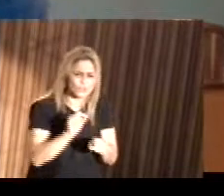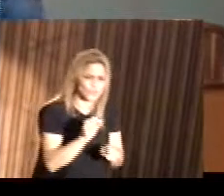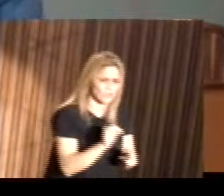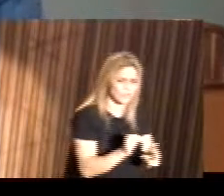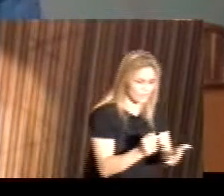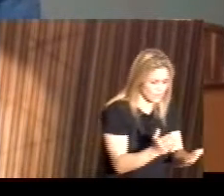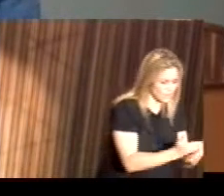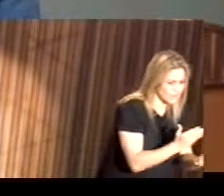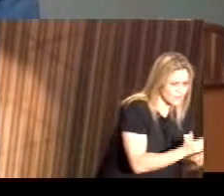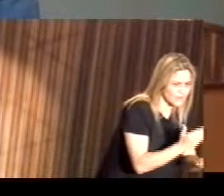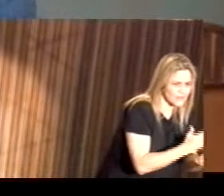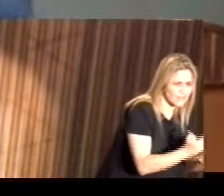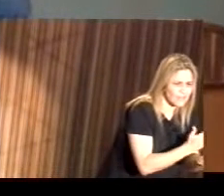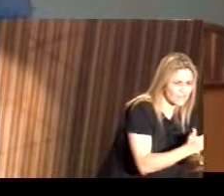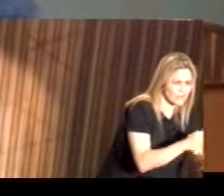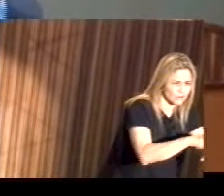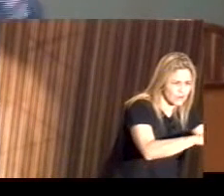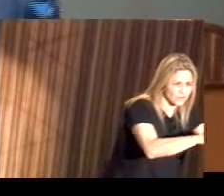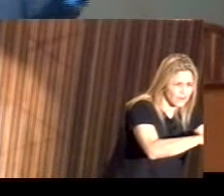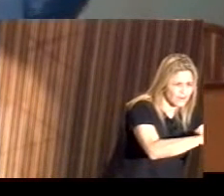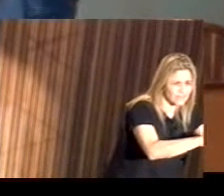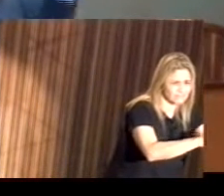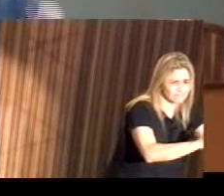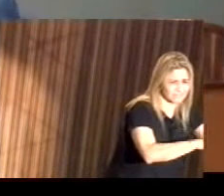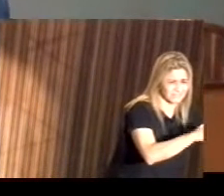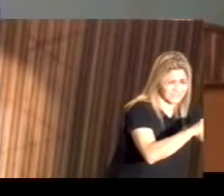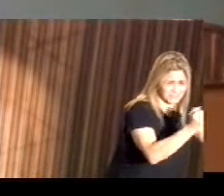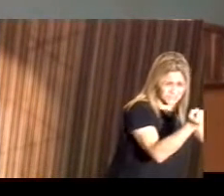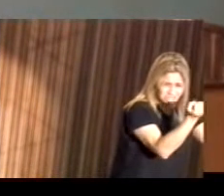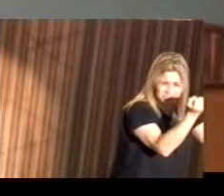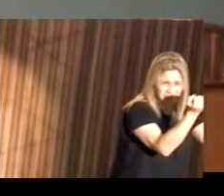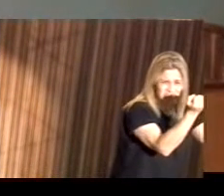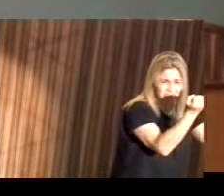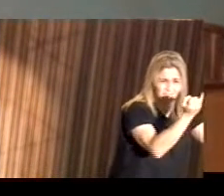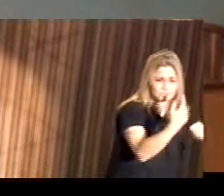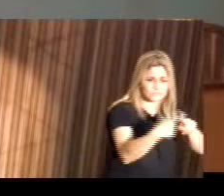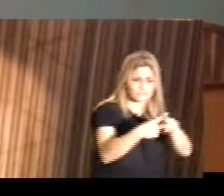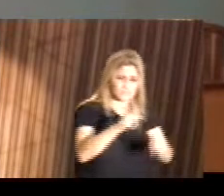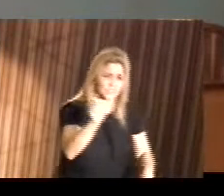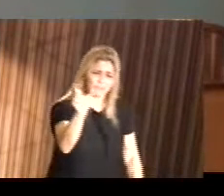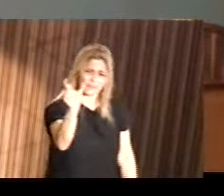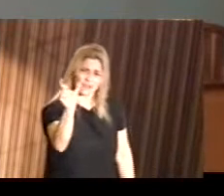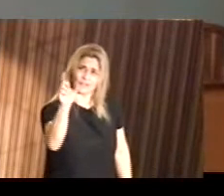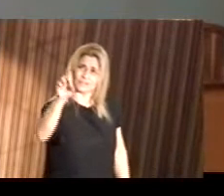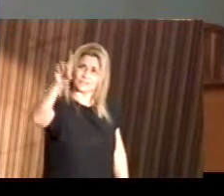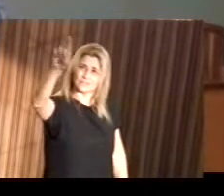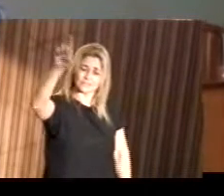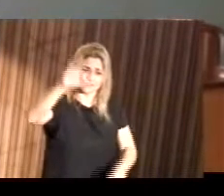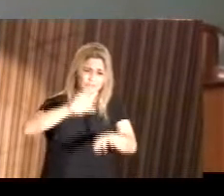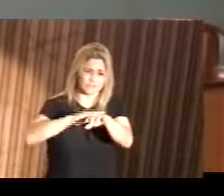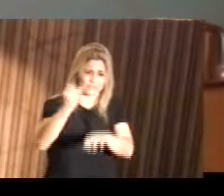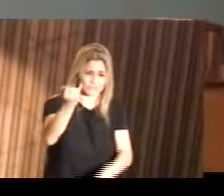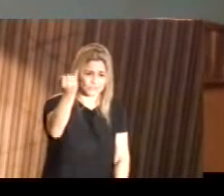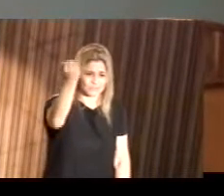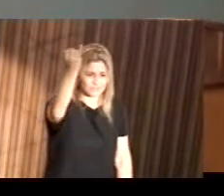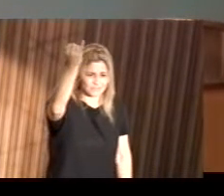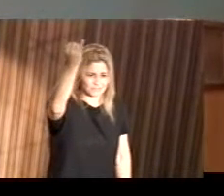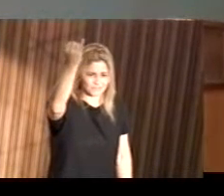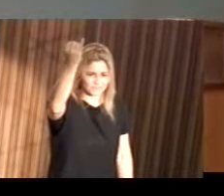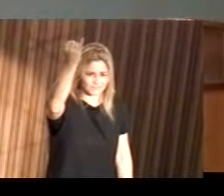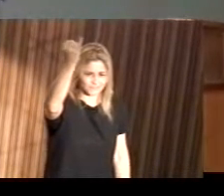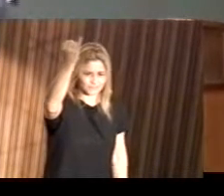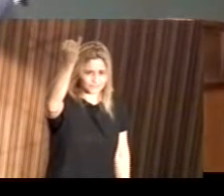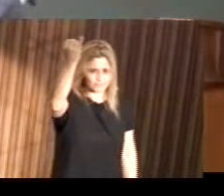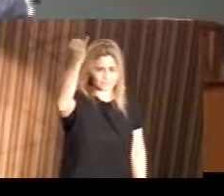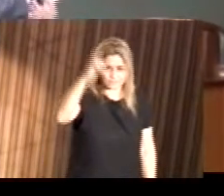tudo passa, mas a palavra de Deus vai permanecer para sempre. É isso que a Bíblia ensina. E esses